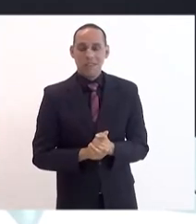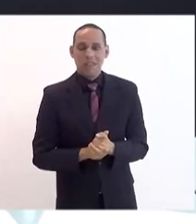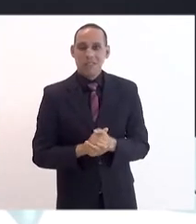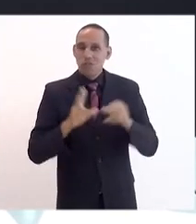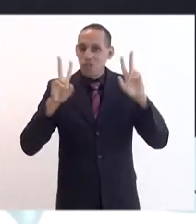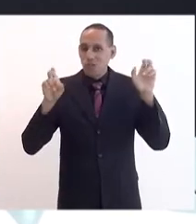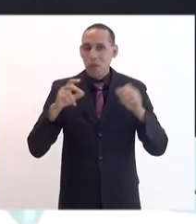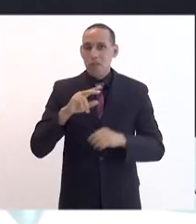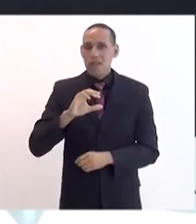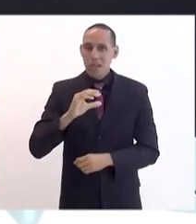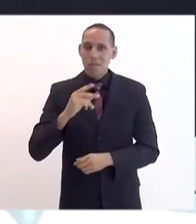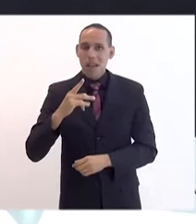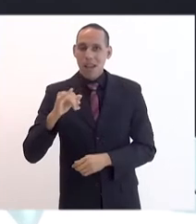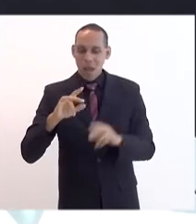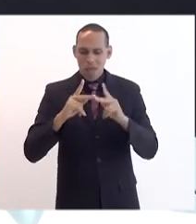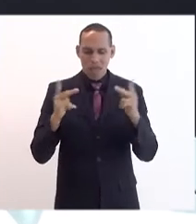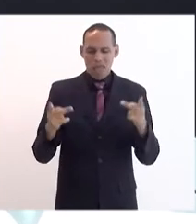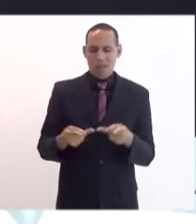a CPI da pizzaria.